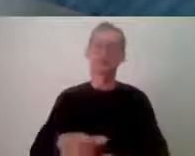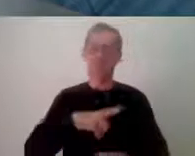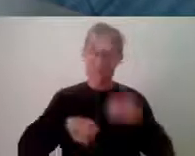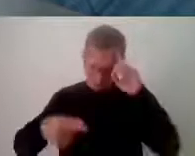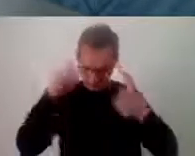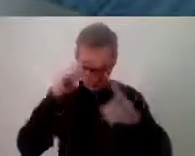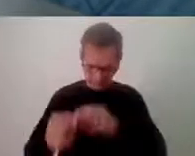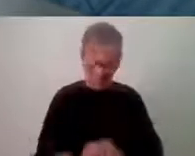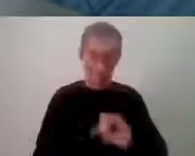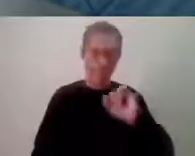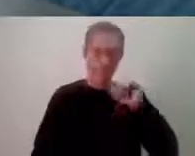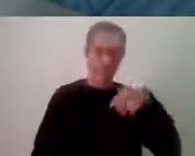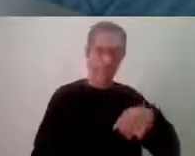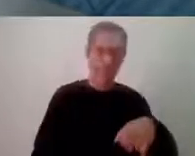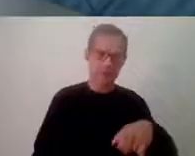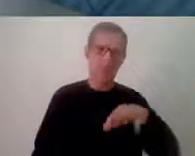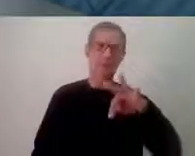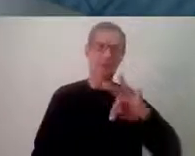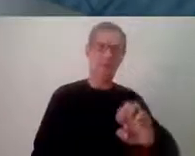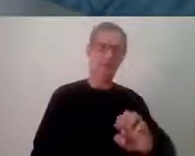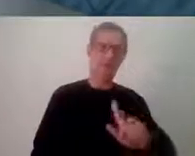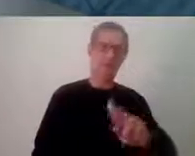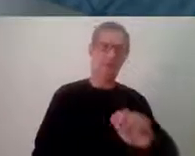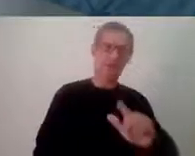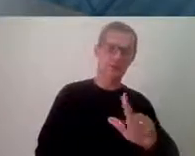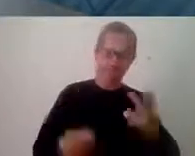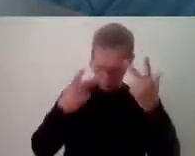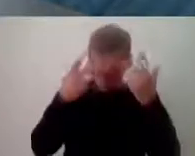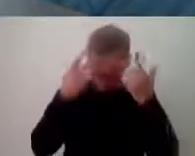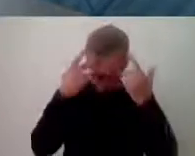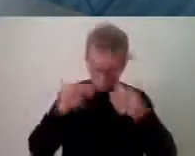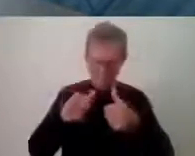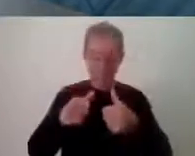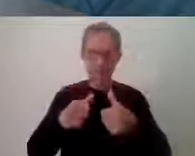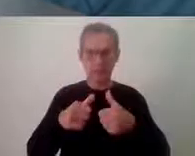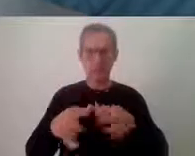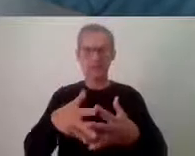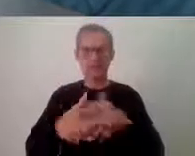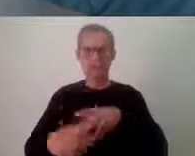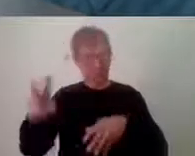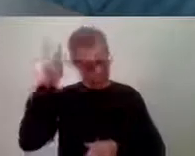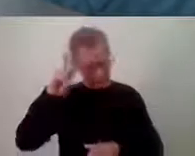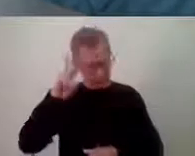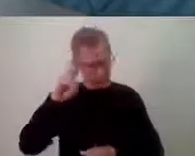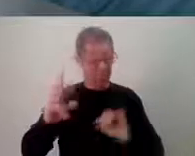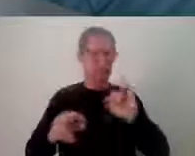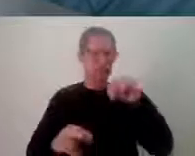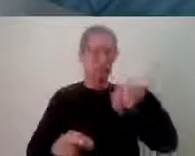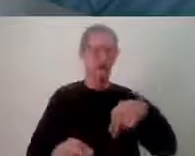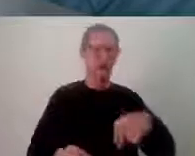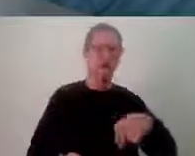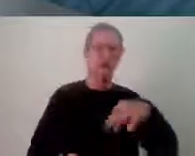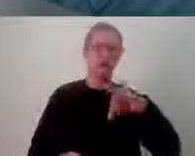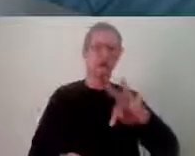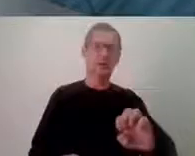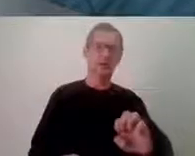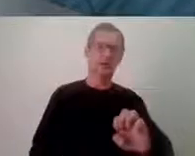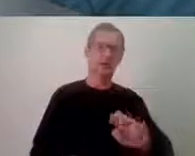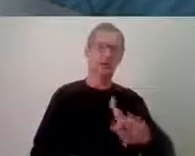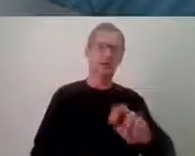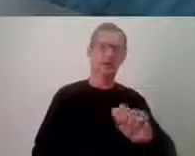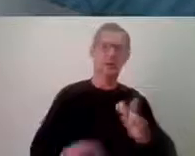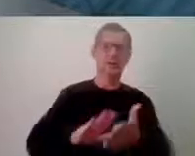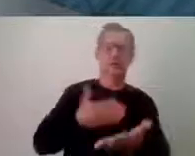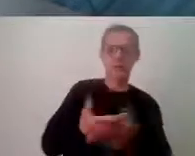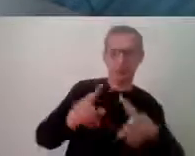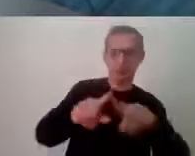de integral. Por isso que é comum ter essa confusão. Lembre-se, integral pode ser interpretada como uma